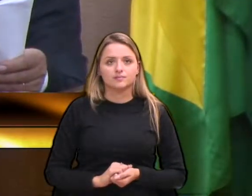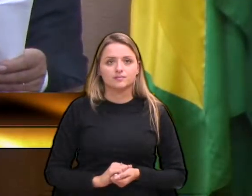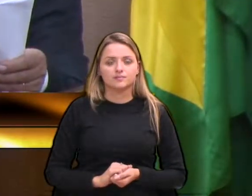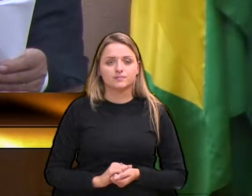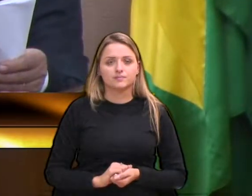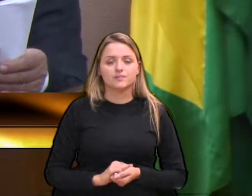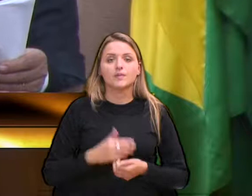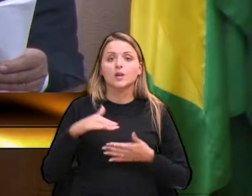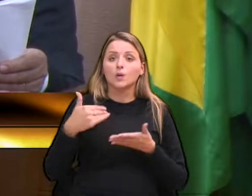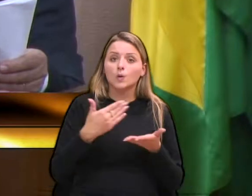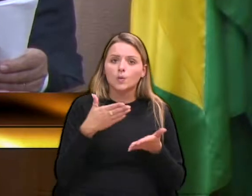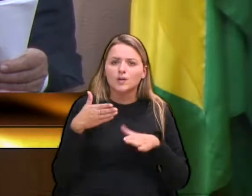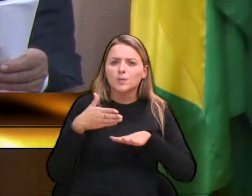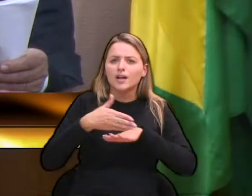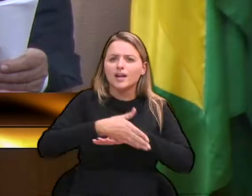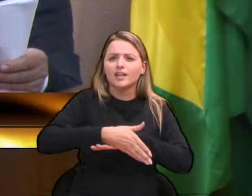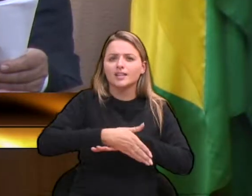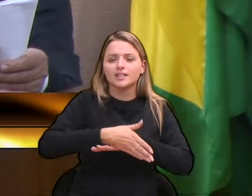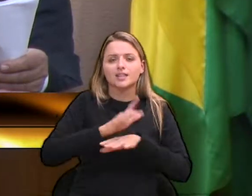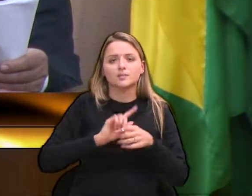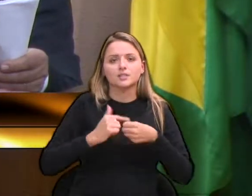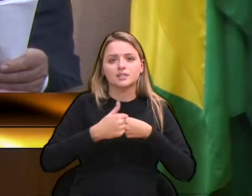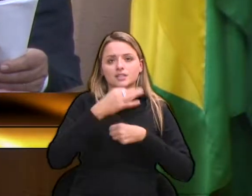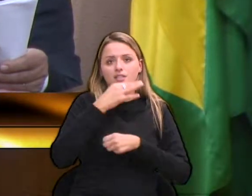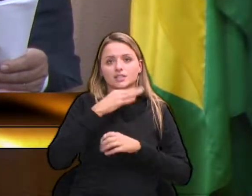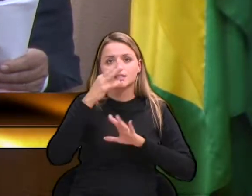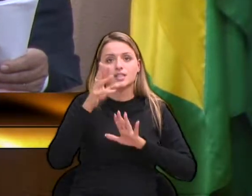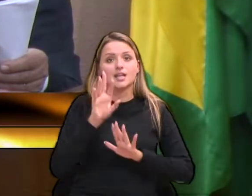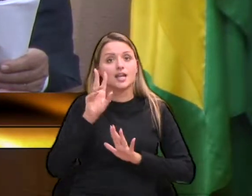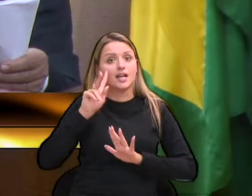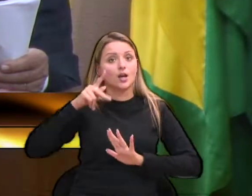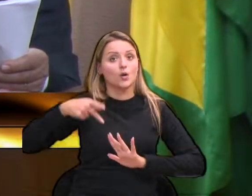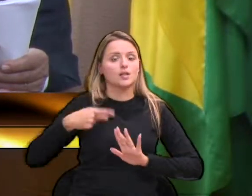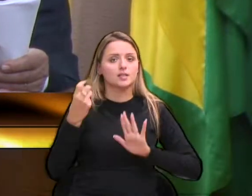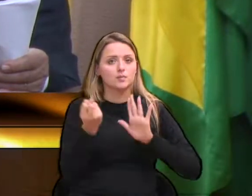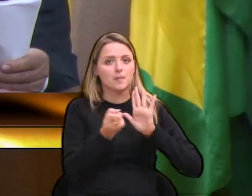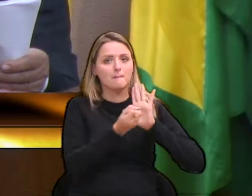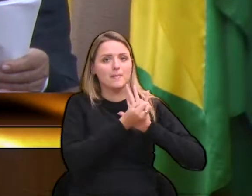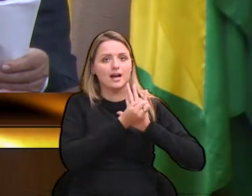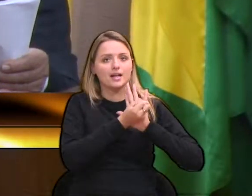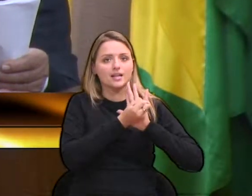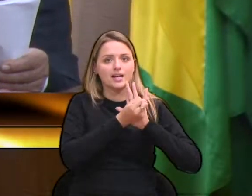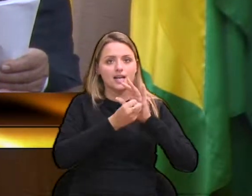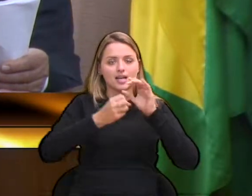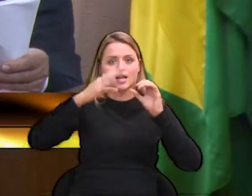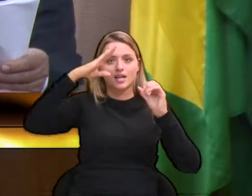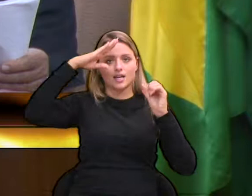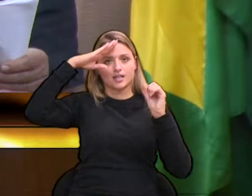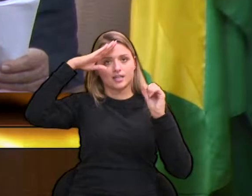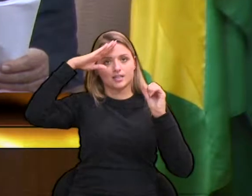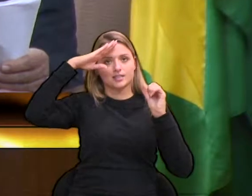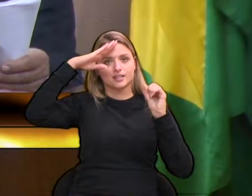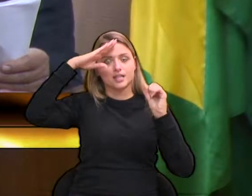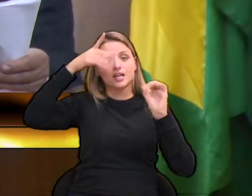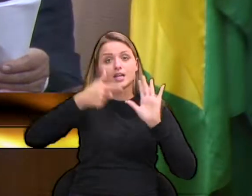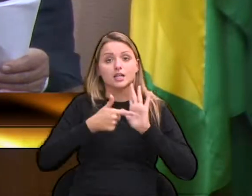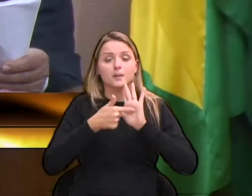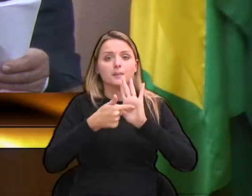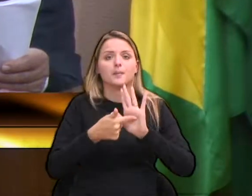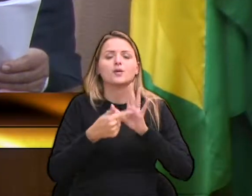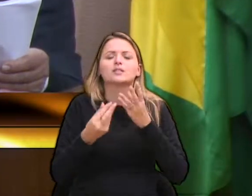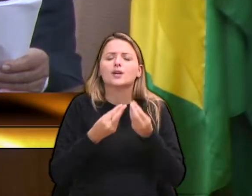ao entrar em nossa cidade, reconhecemos o símbolo, o Monumento Nacional ao Imigrante, que demonstra